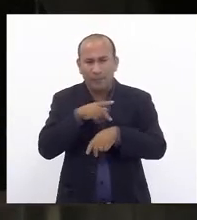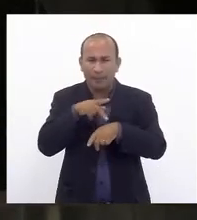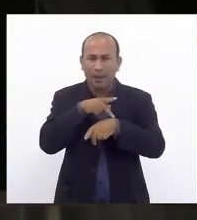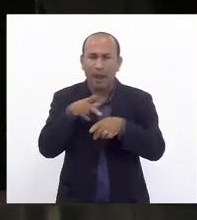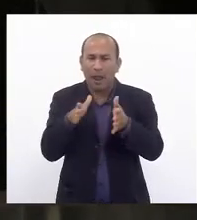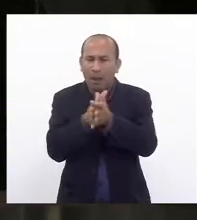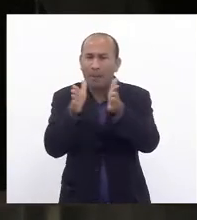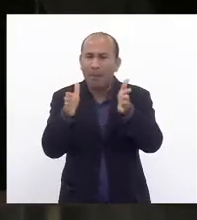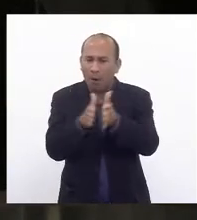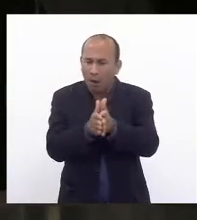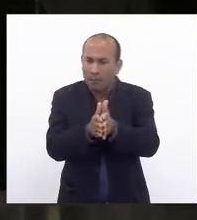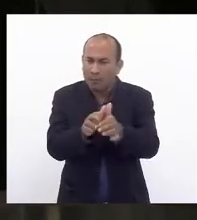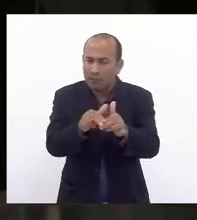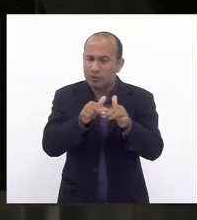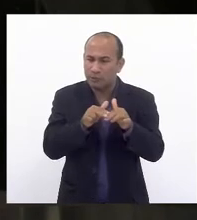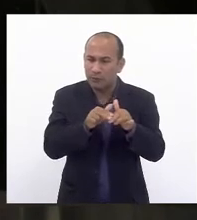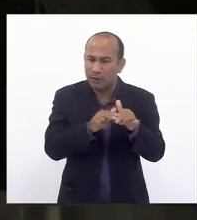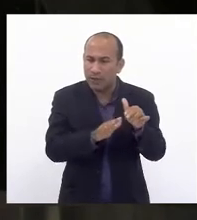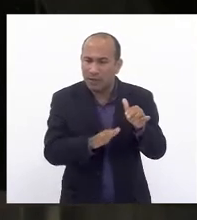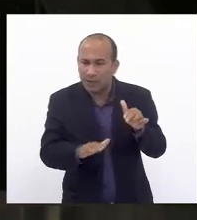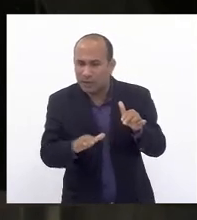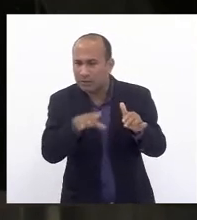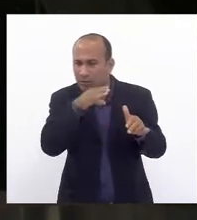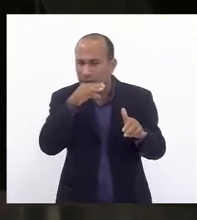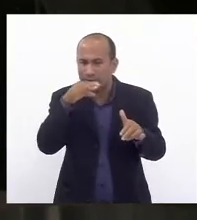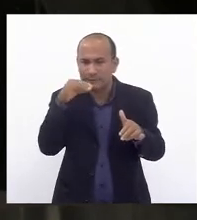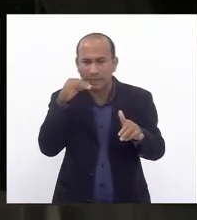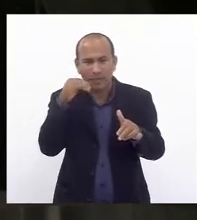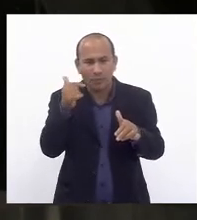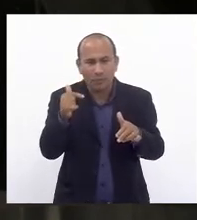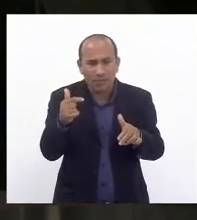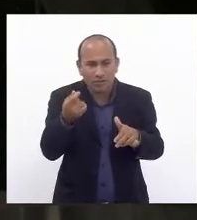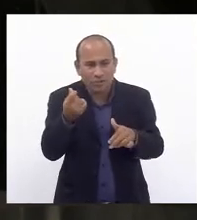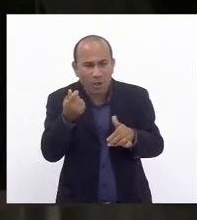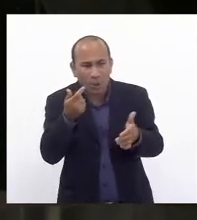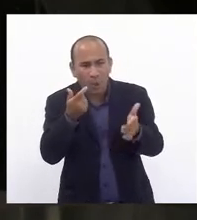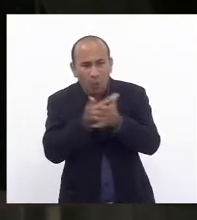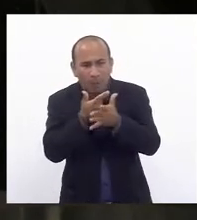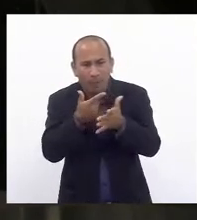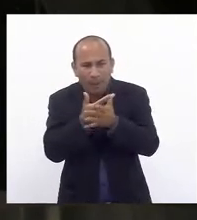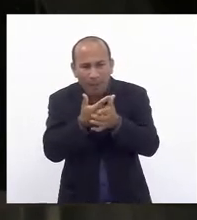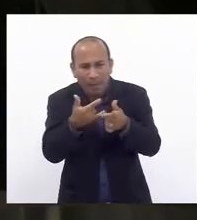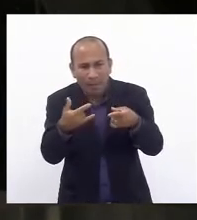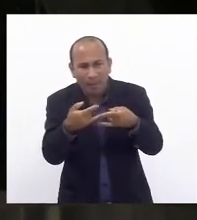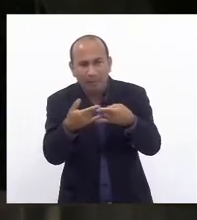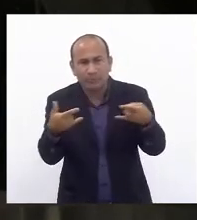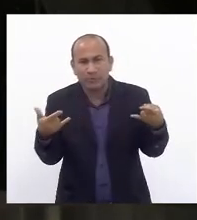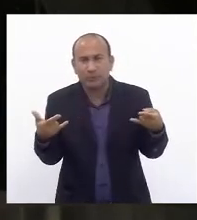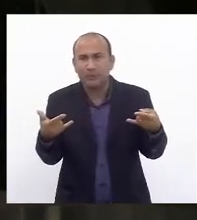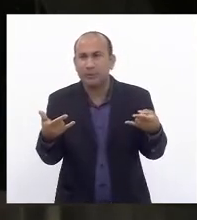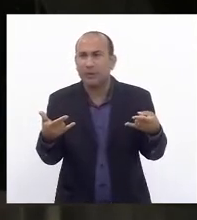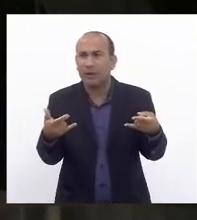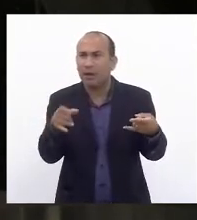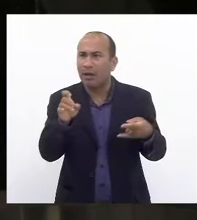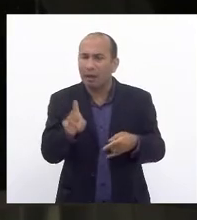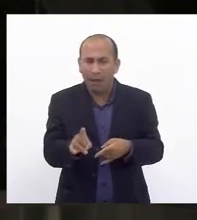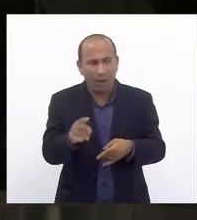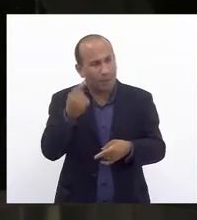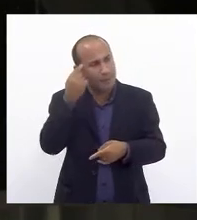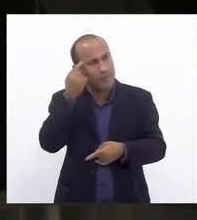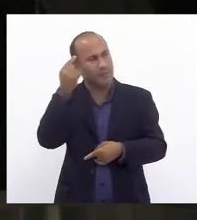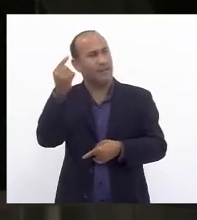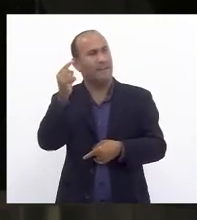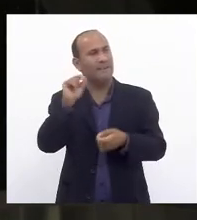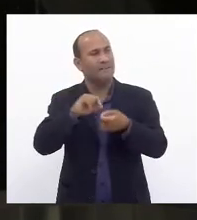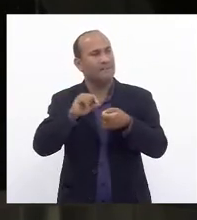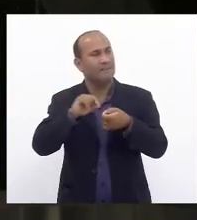isso, adolescentes carentes não teriam dinheiro para comprar absorvente, é uma ideia que